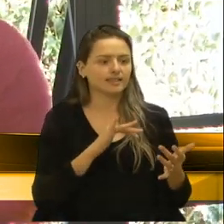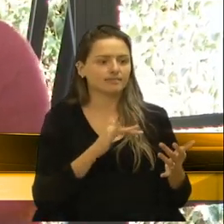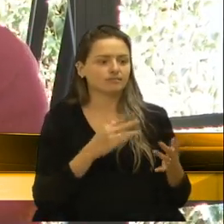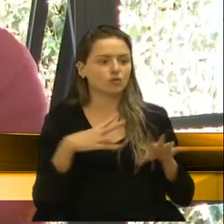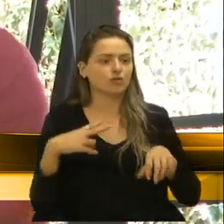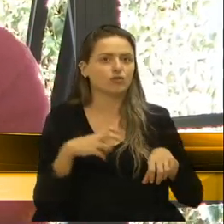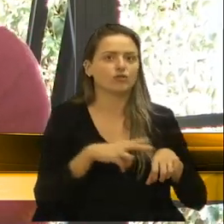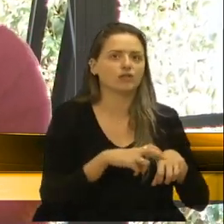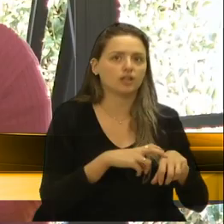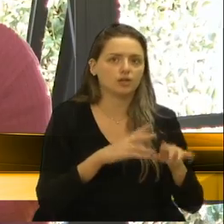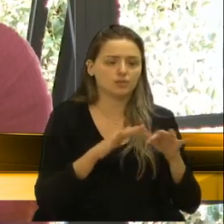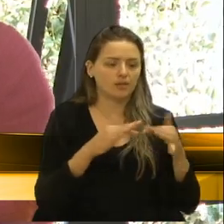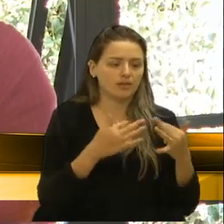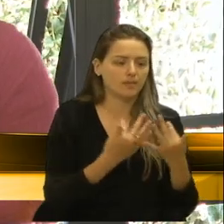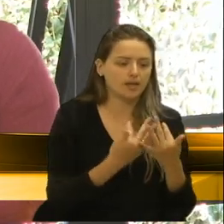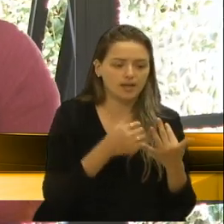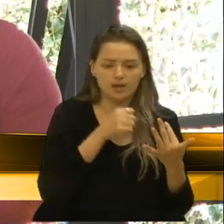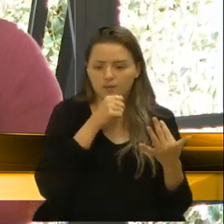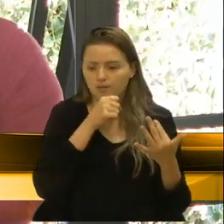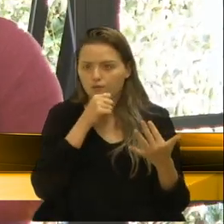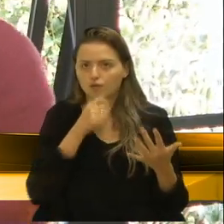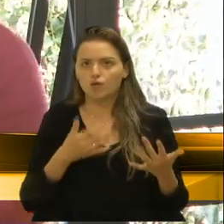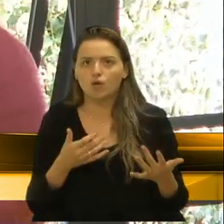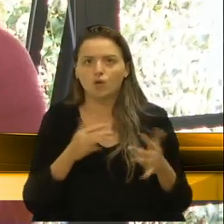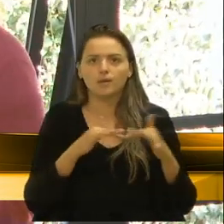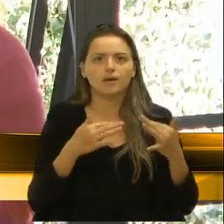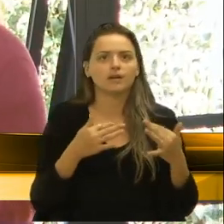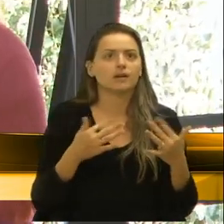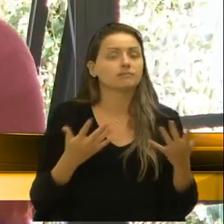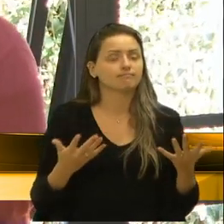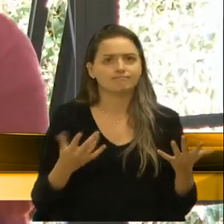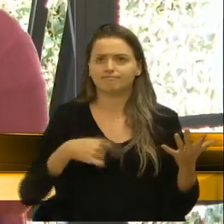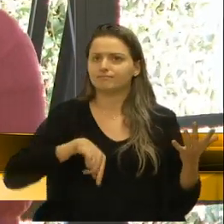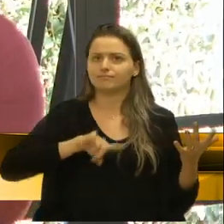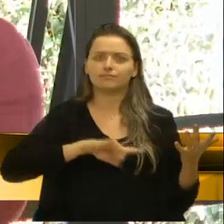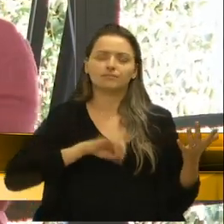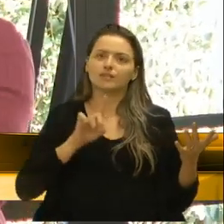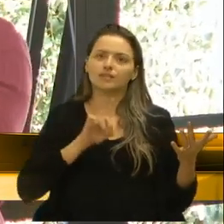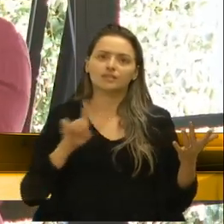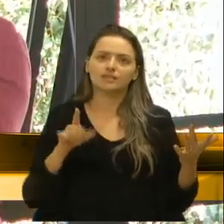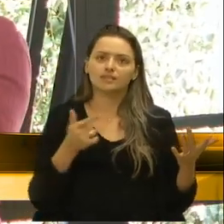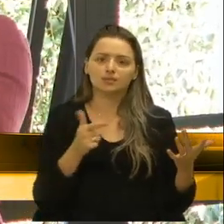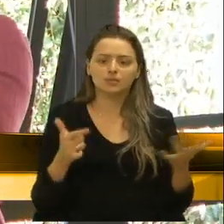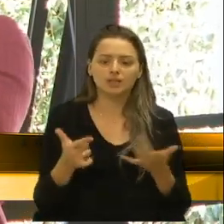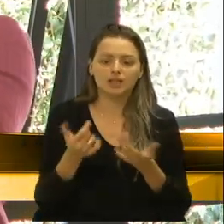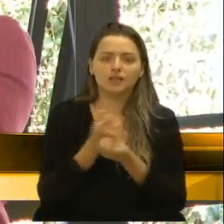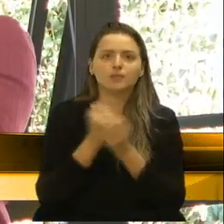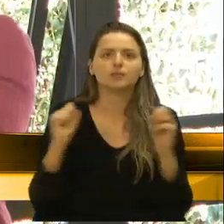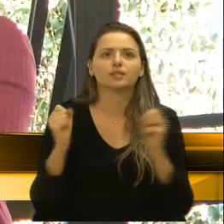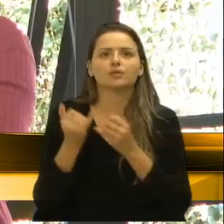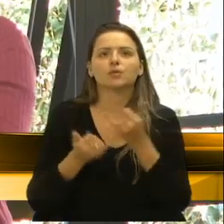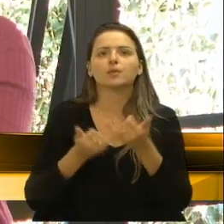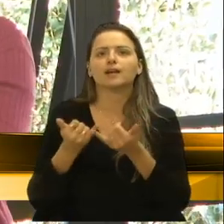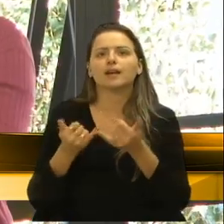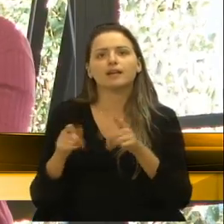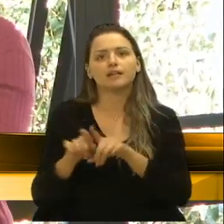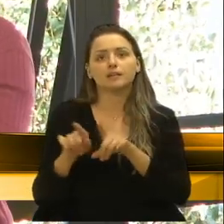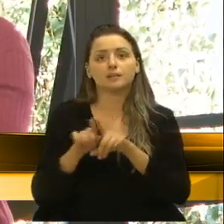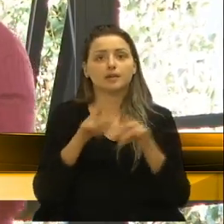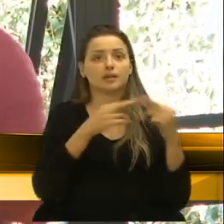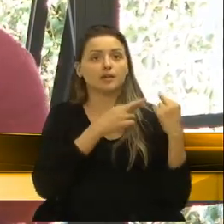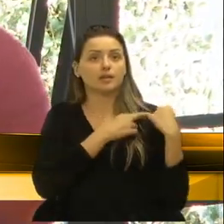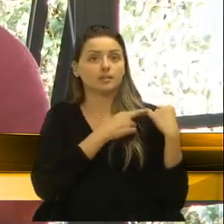para os seus avós, para os seus familiares, e isso não dá para a gente brincar. Fora a questão da responsabilidade por